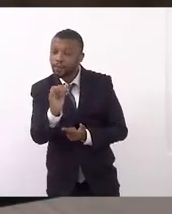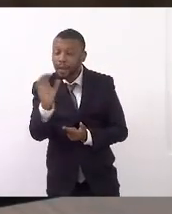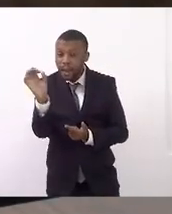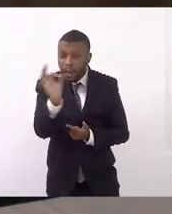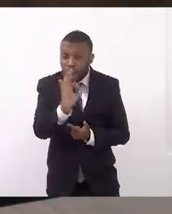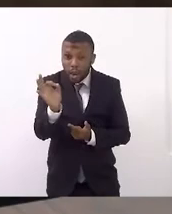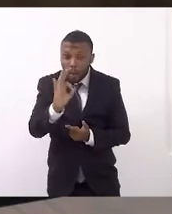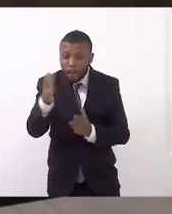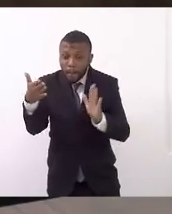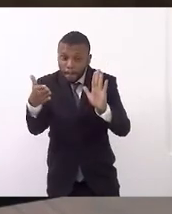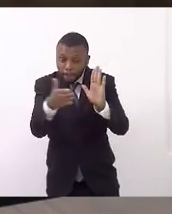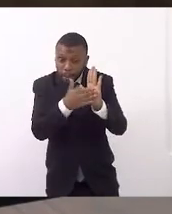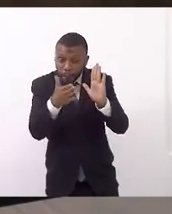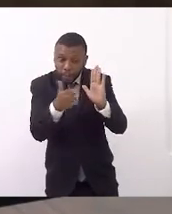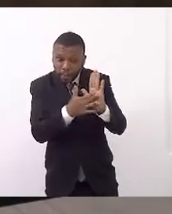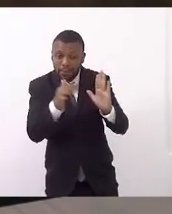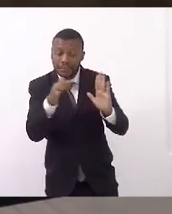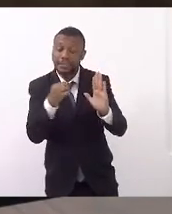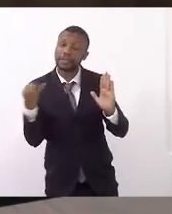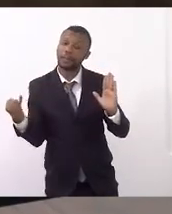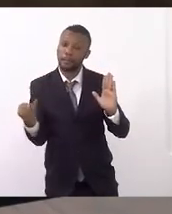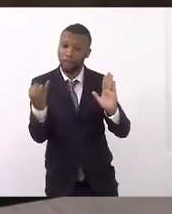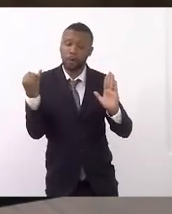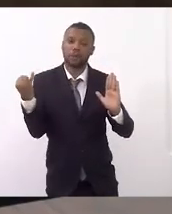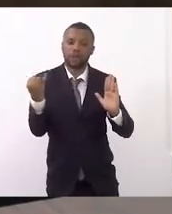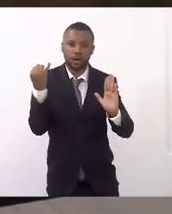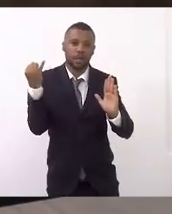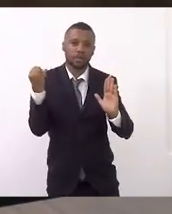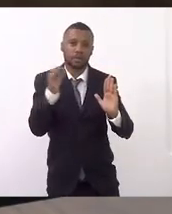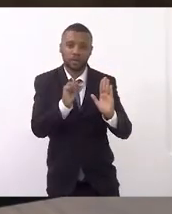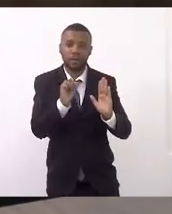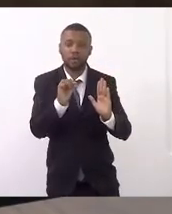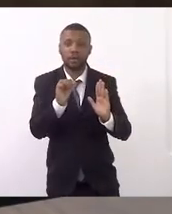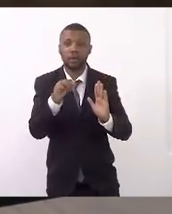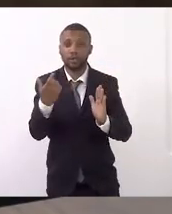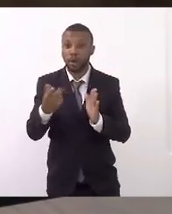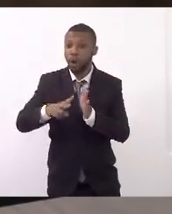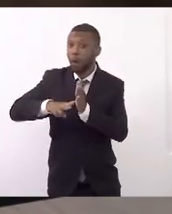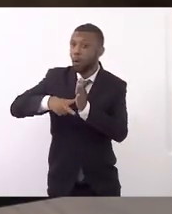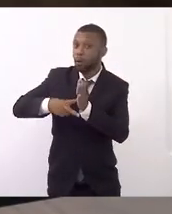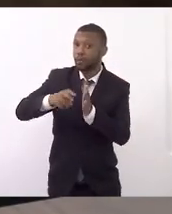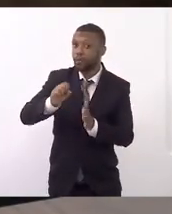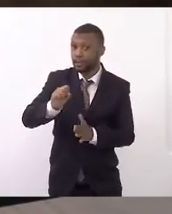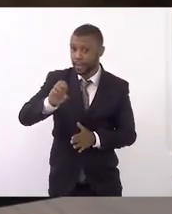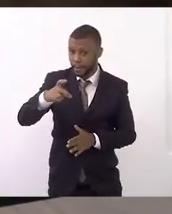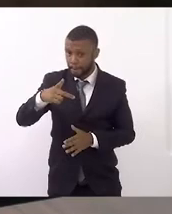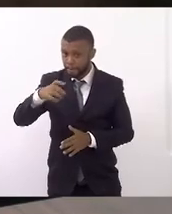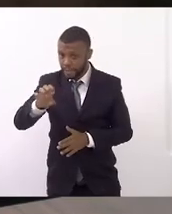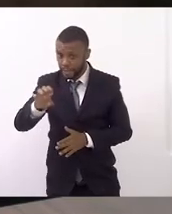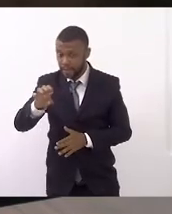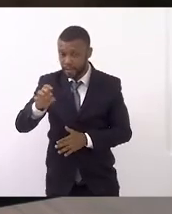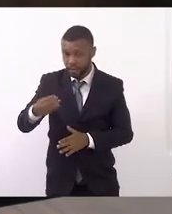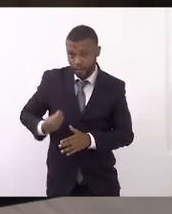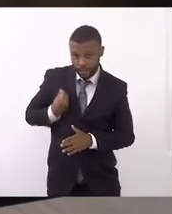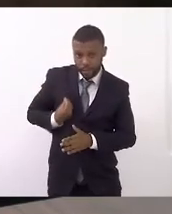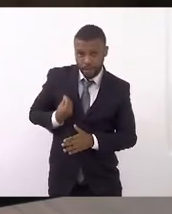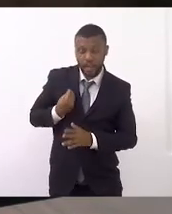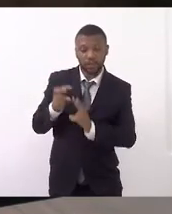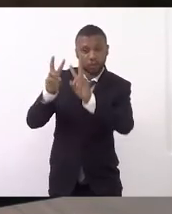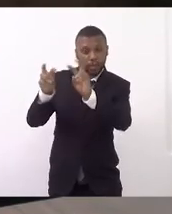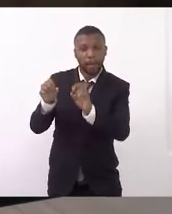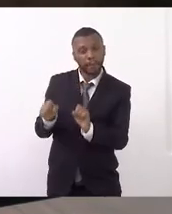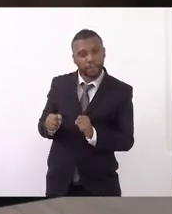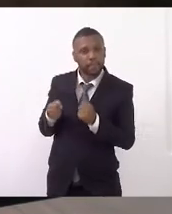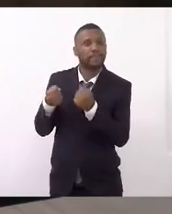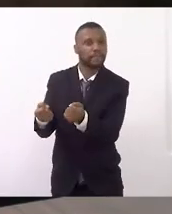de tamanha envergadura e importância em que o CEP não estivesse presente defendendo tal tema.